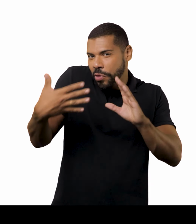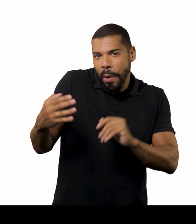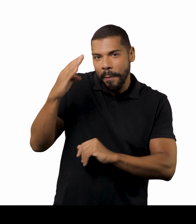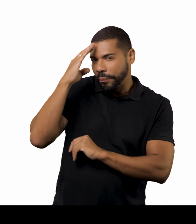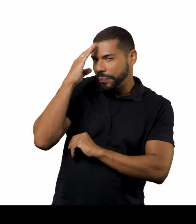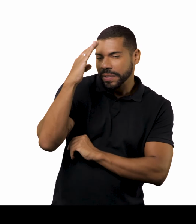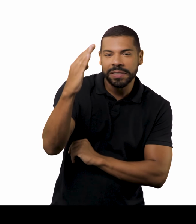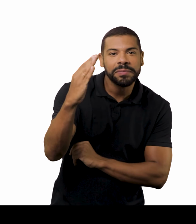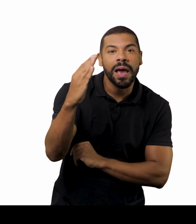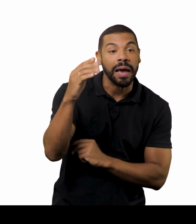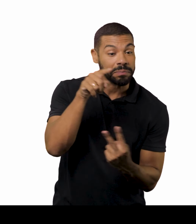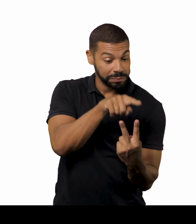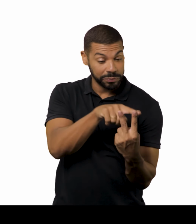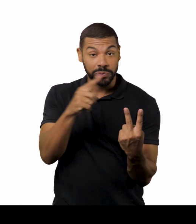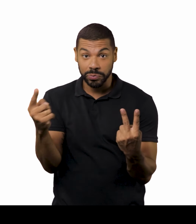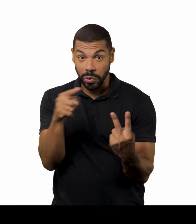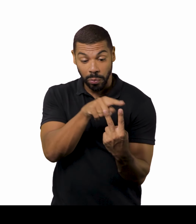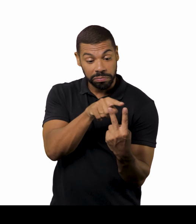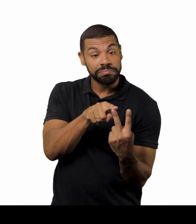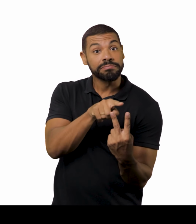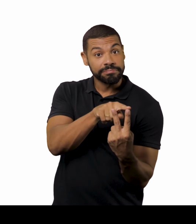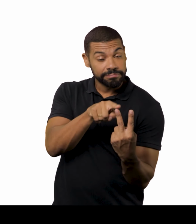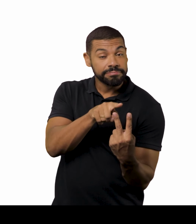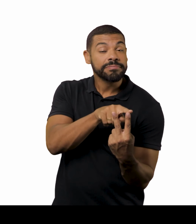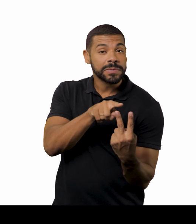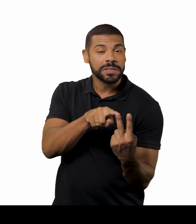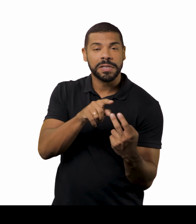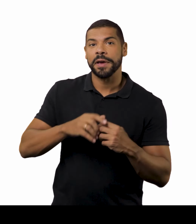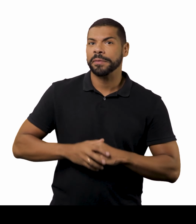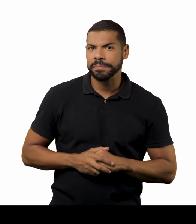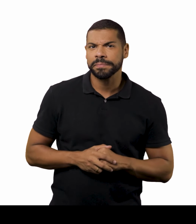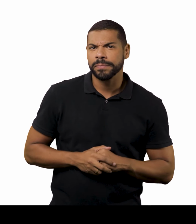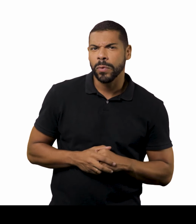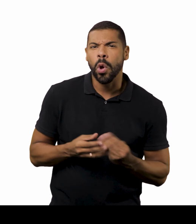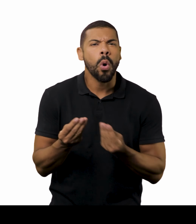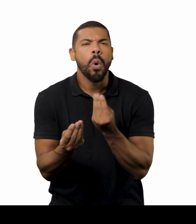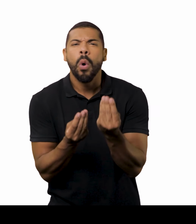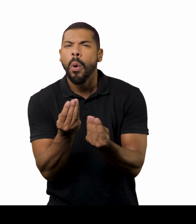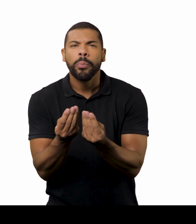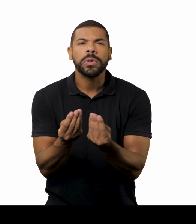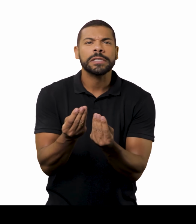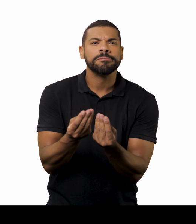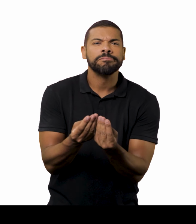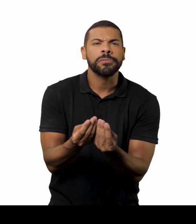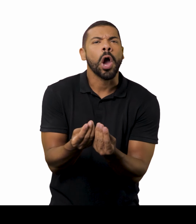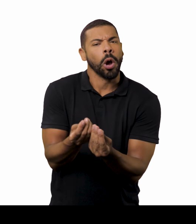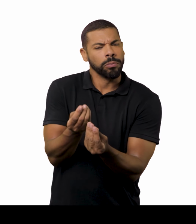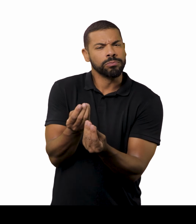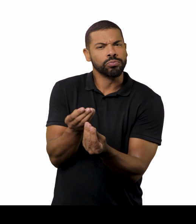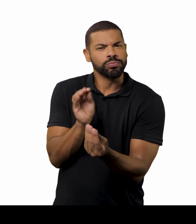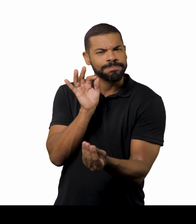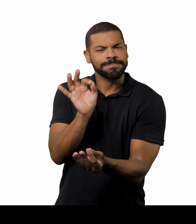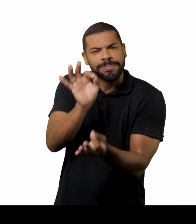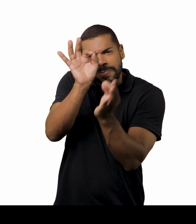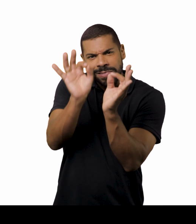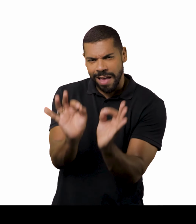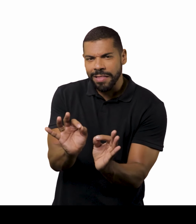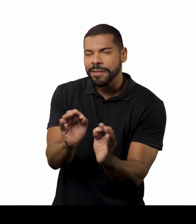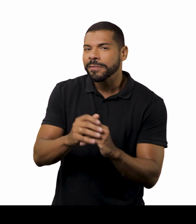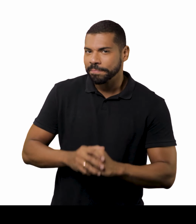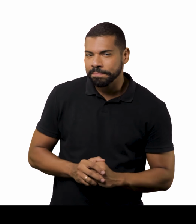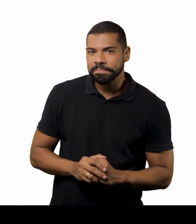coisa, característica principal, acho que tem nos dois trabalhos, é exatamente uma economia certeira,